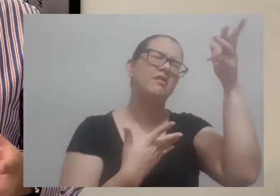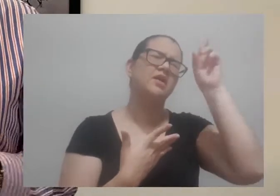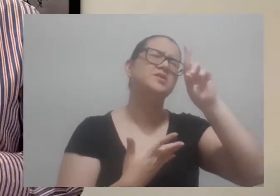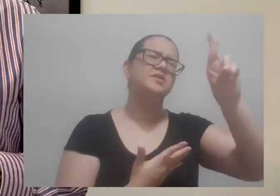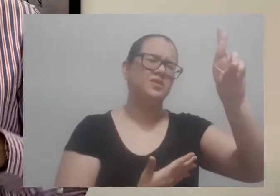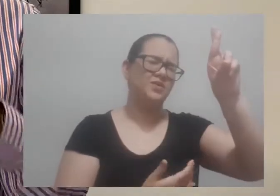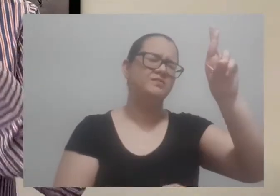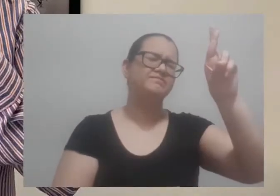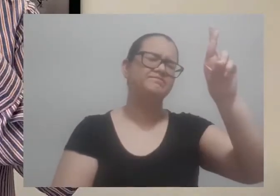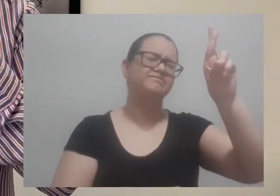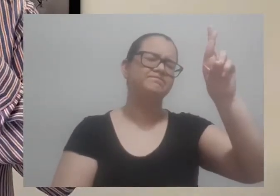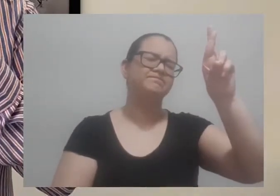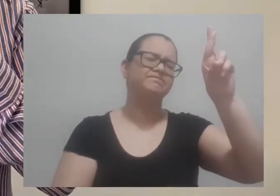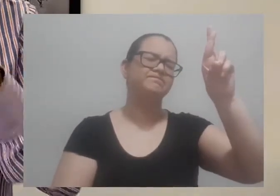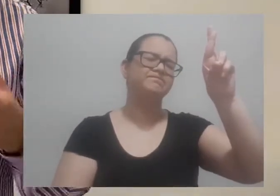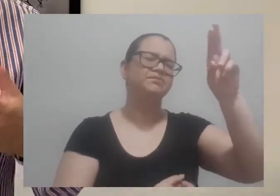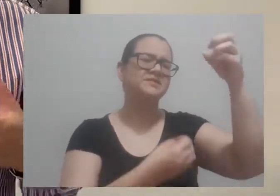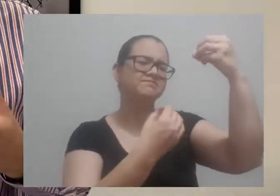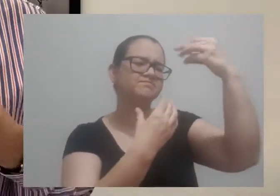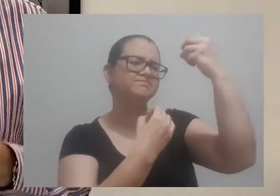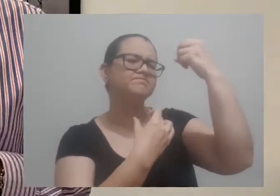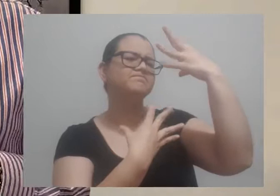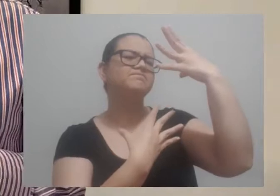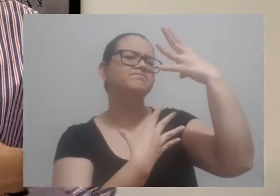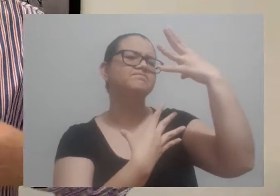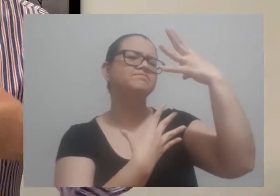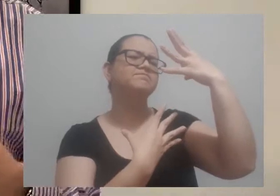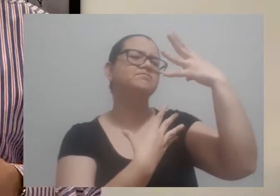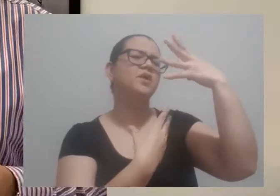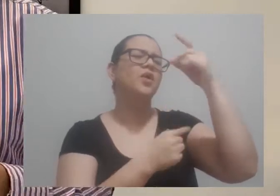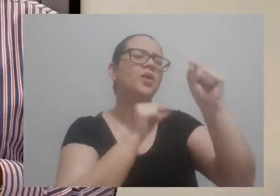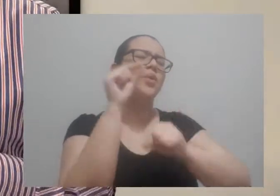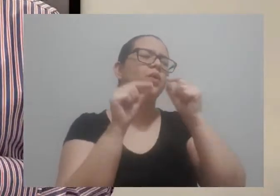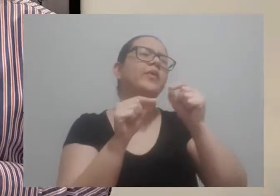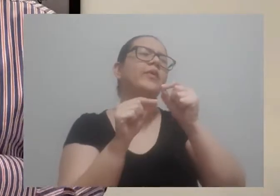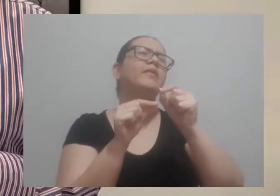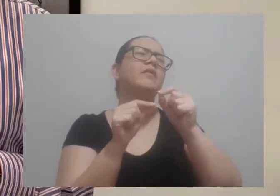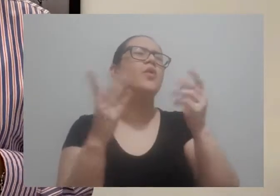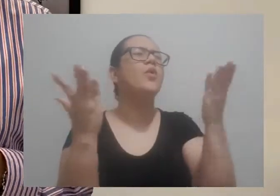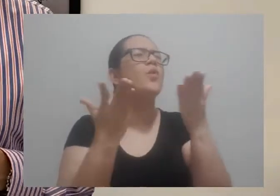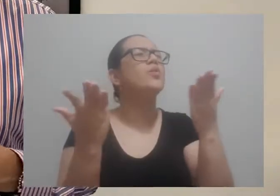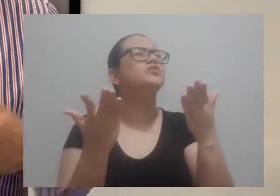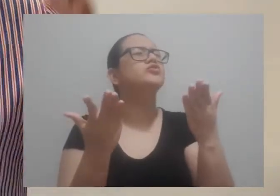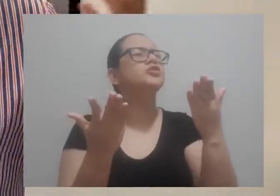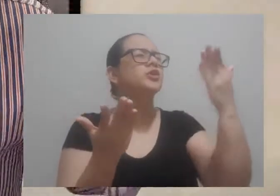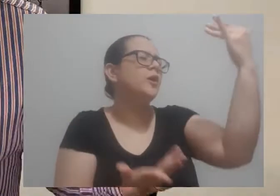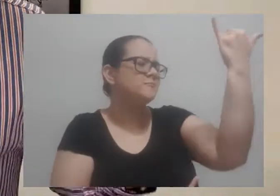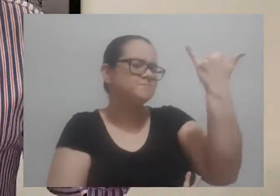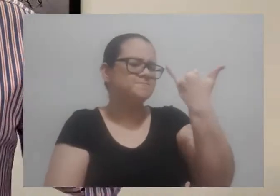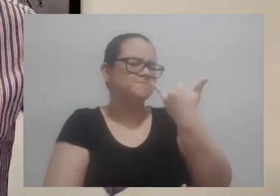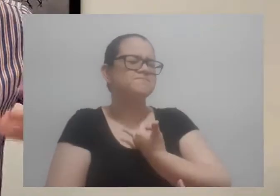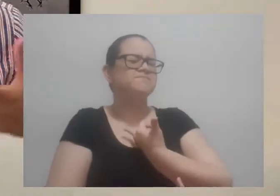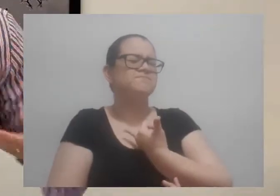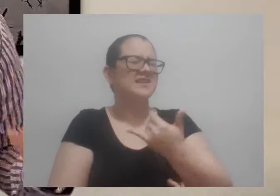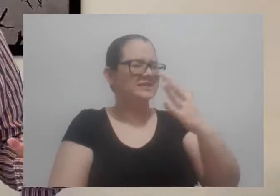pelo ensinamento, pelo que o Senhor traz para nós de confronto, de desafio. Entendemos